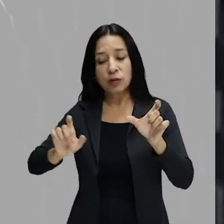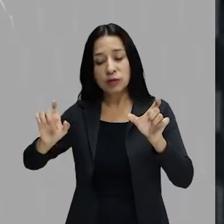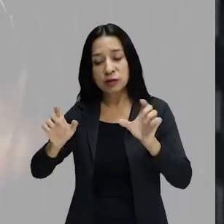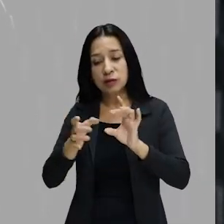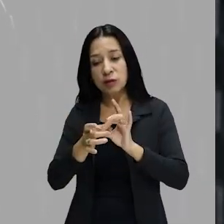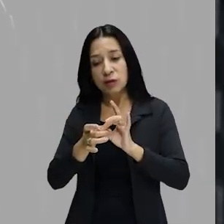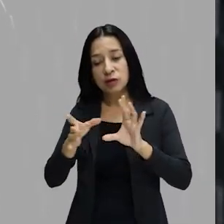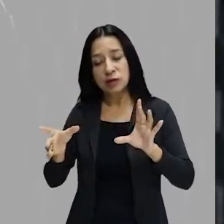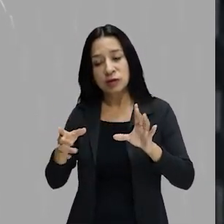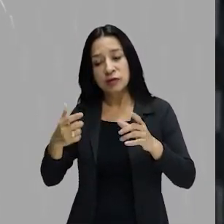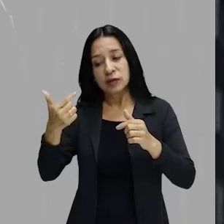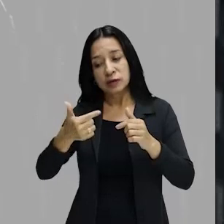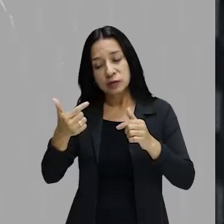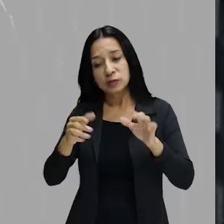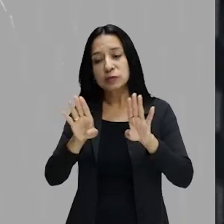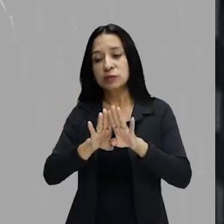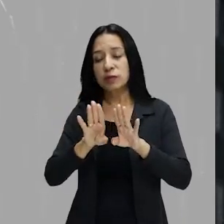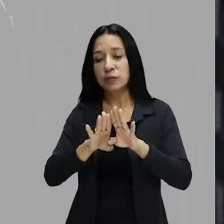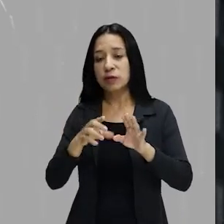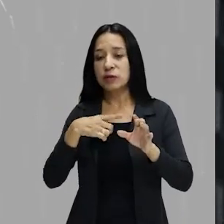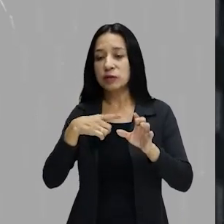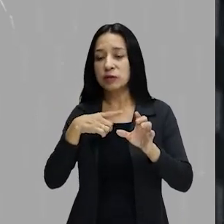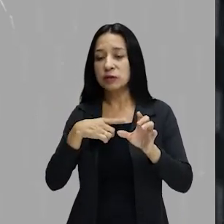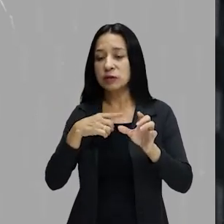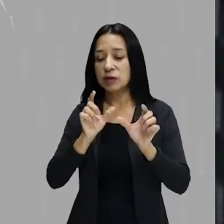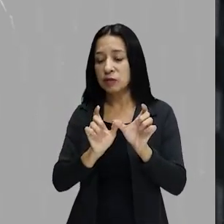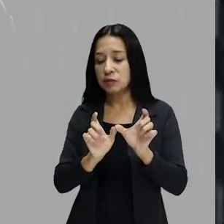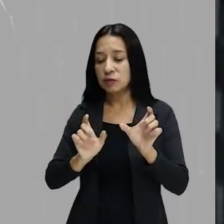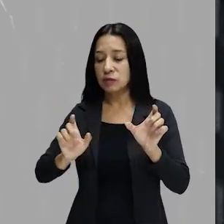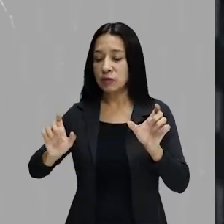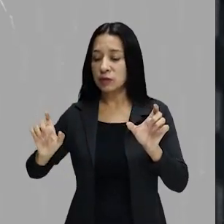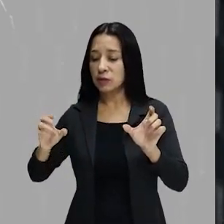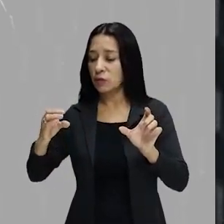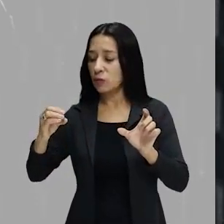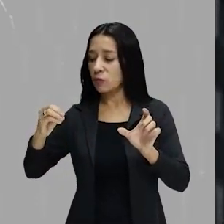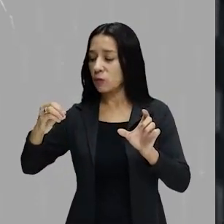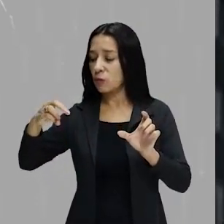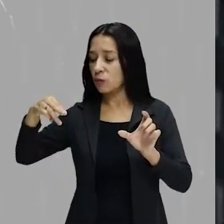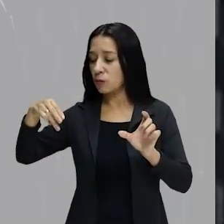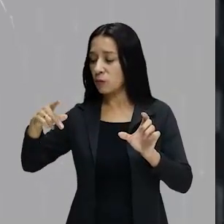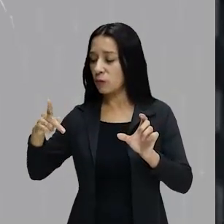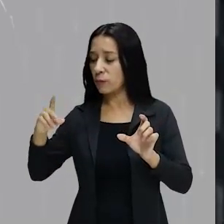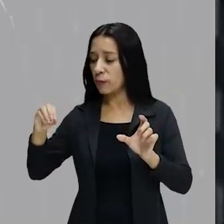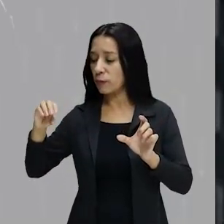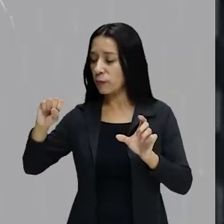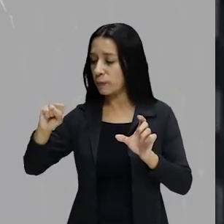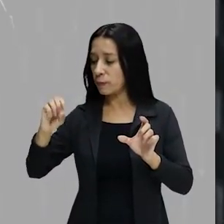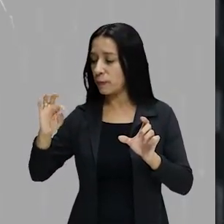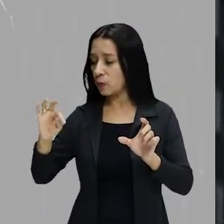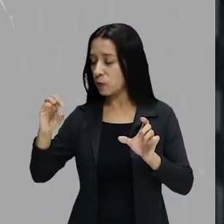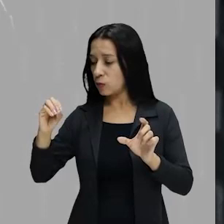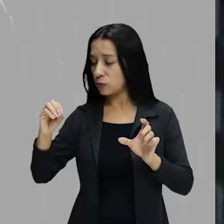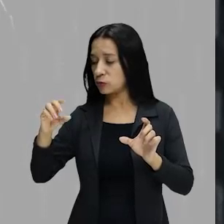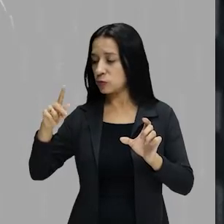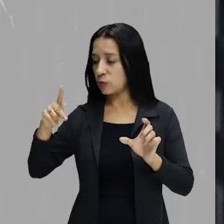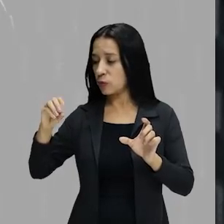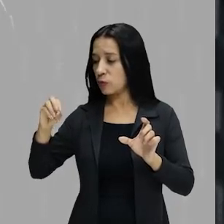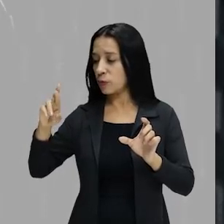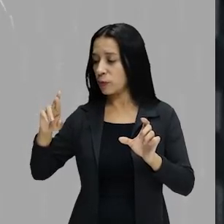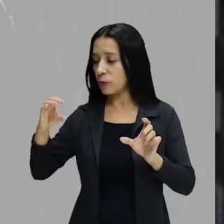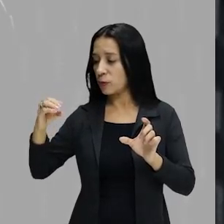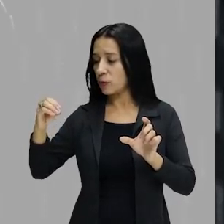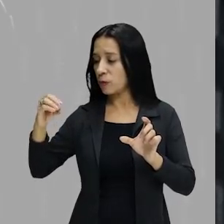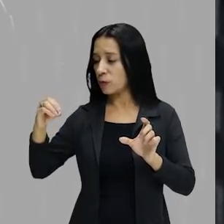primeira, e a segunda também. Então, aqui eu já tenho um período composto por coordenação. Então, eu já não poderia marcar a letra C, porque não se trata de